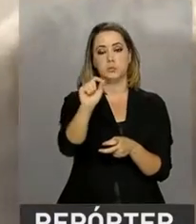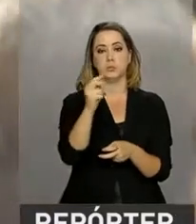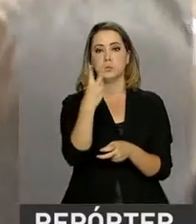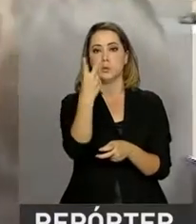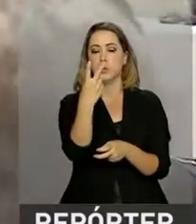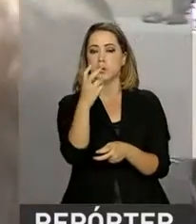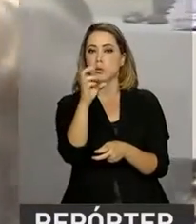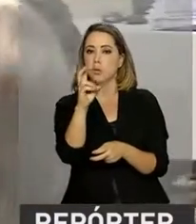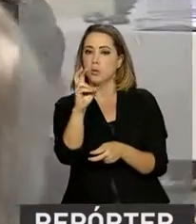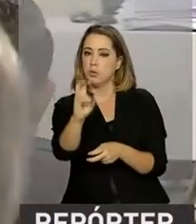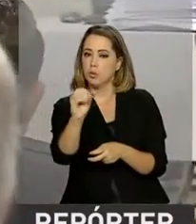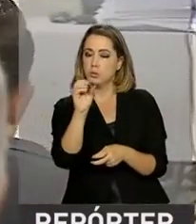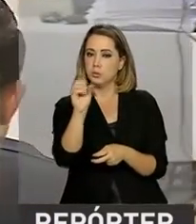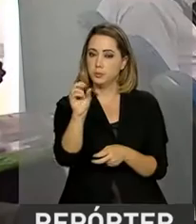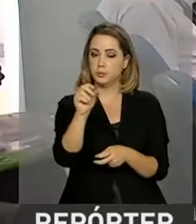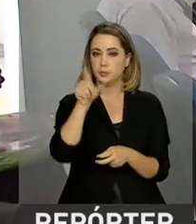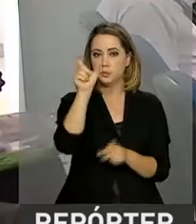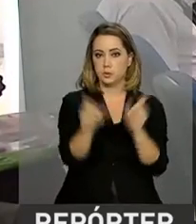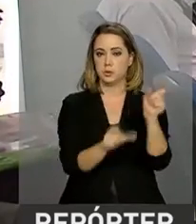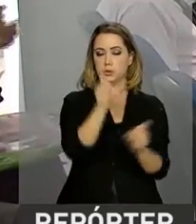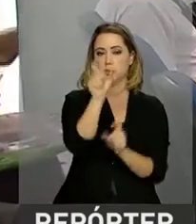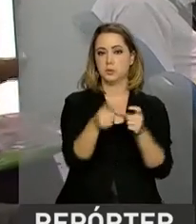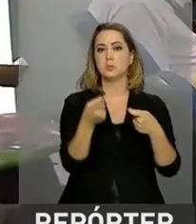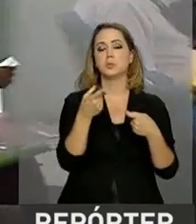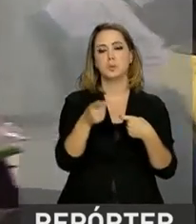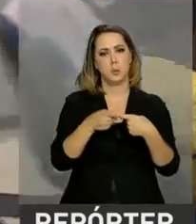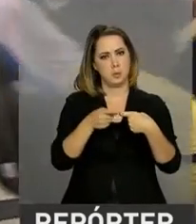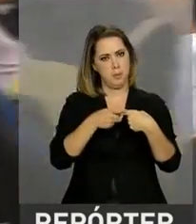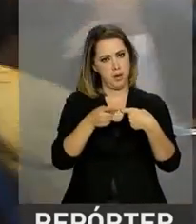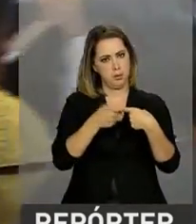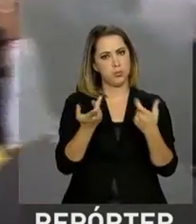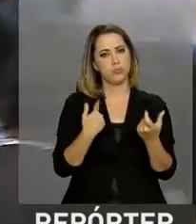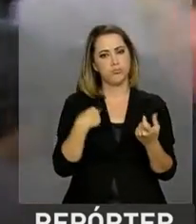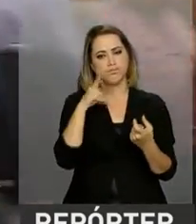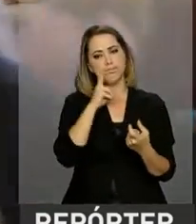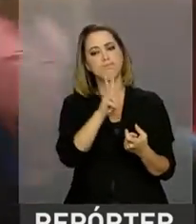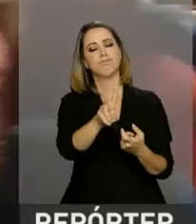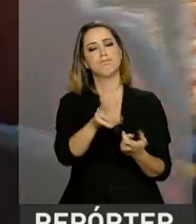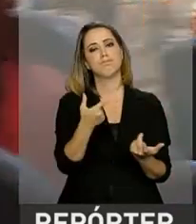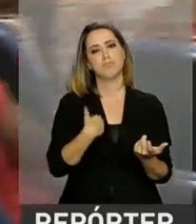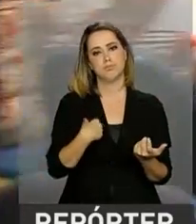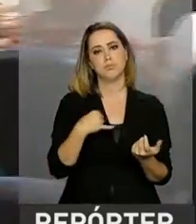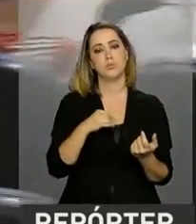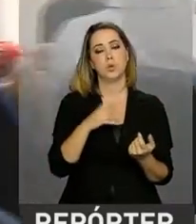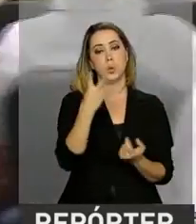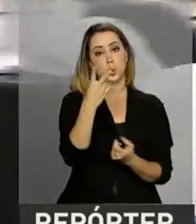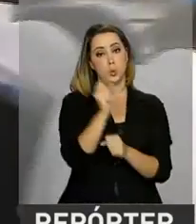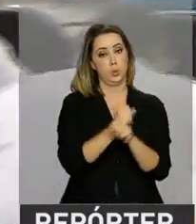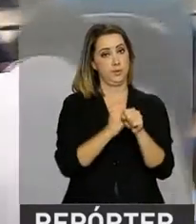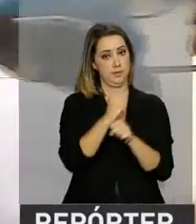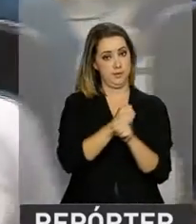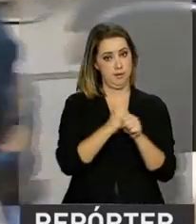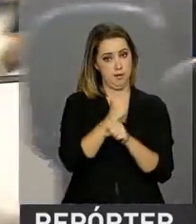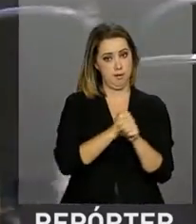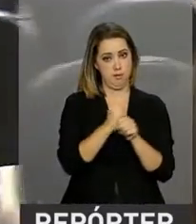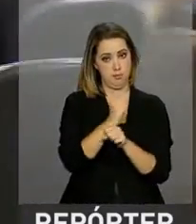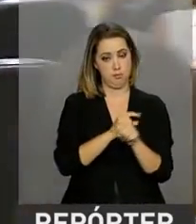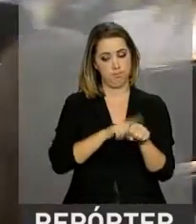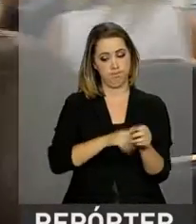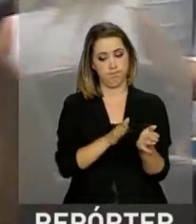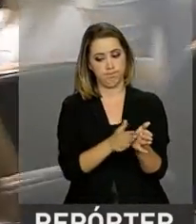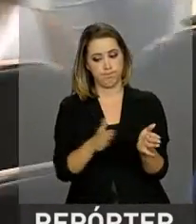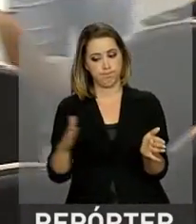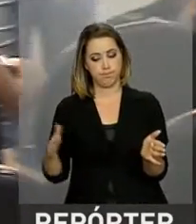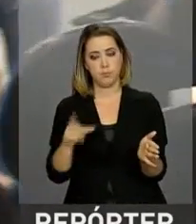2.500 médicos peritos o prazo para concluir essa revisão é de até dois anos o inss gasta cerca de